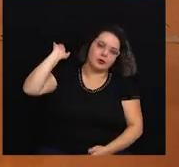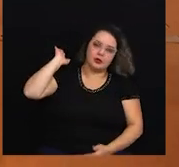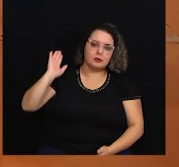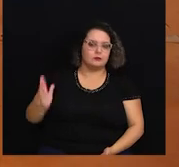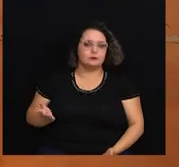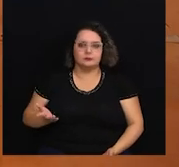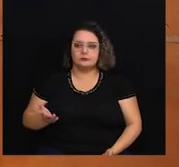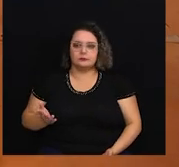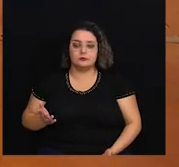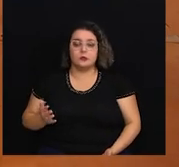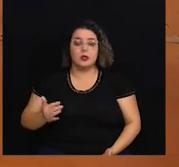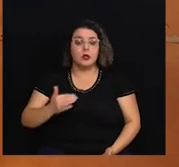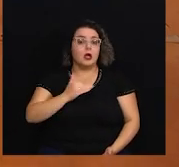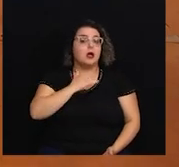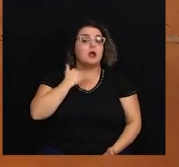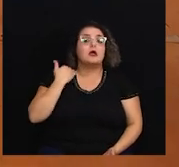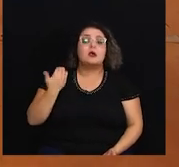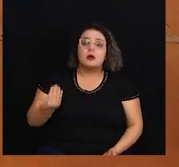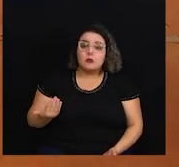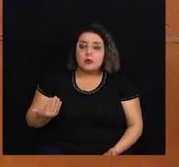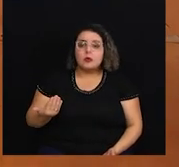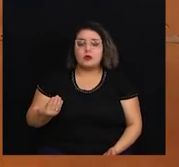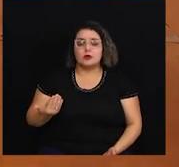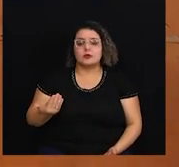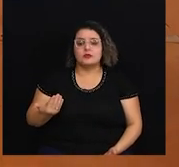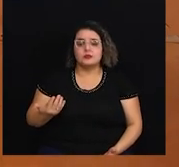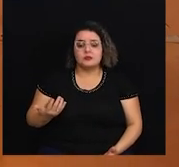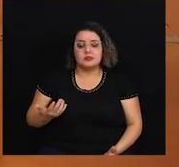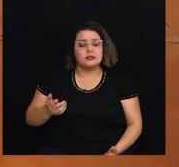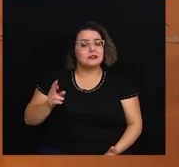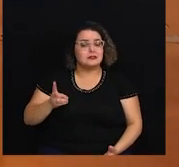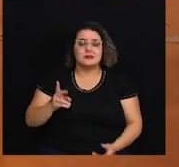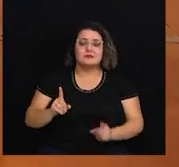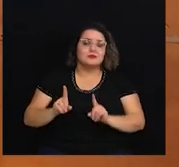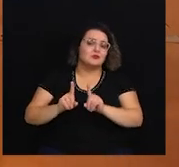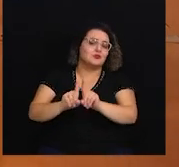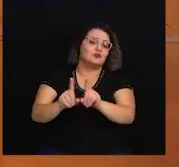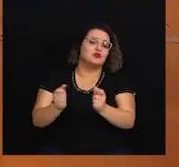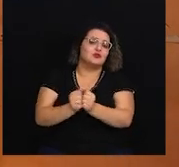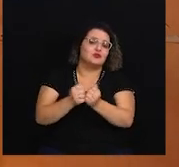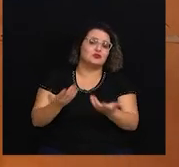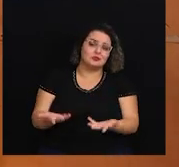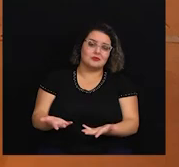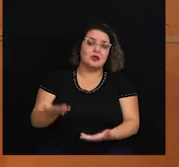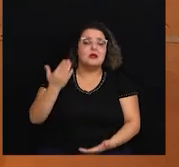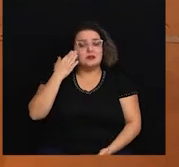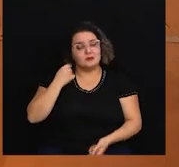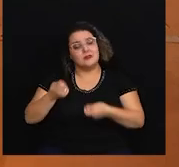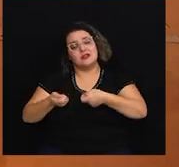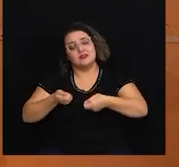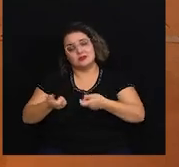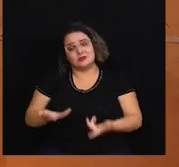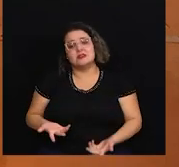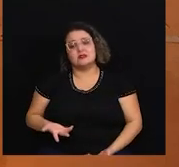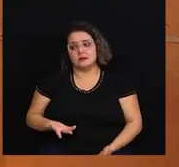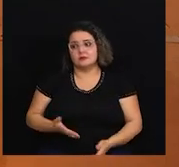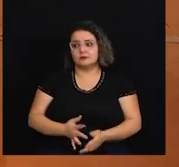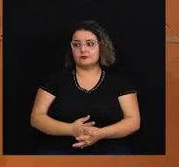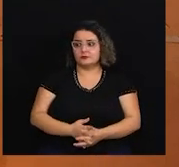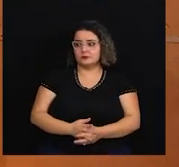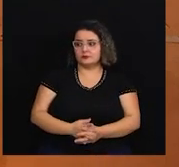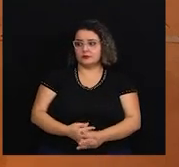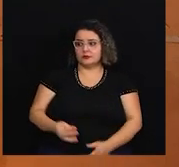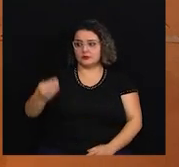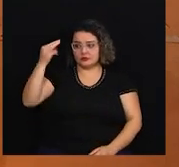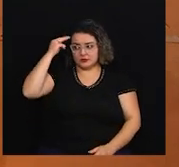e a morte ela vive muito né ela sente da lado a lado com a Jet vocês tem que saber administrar isso lado